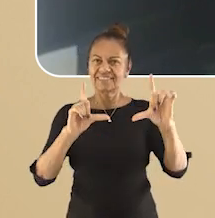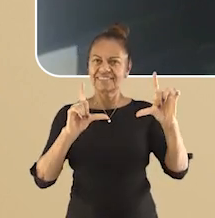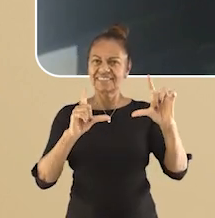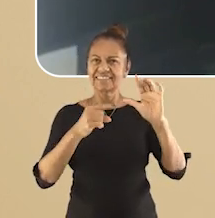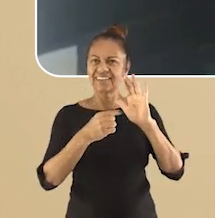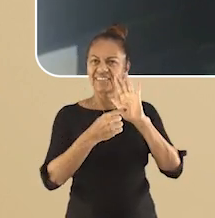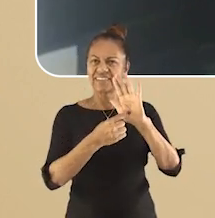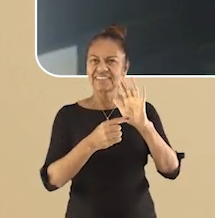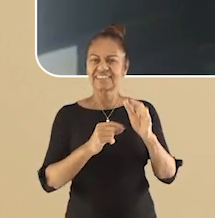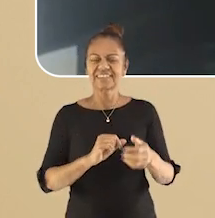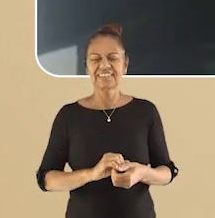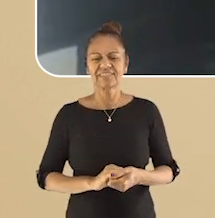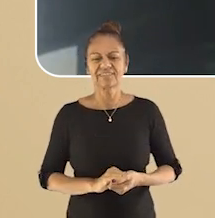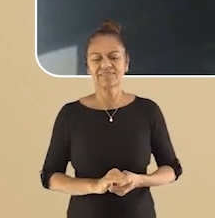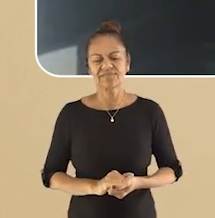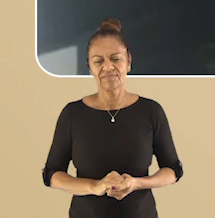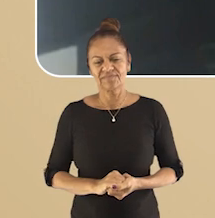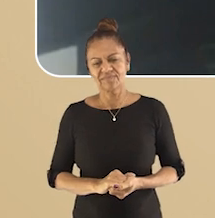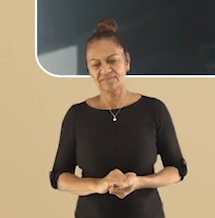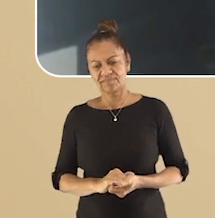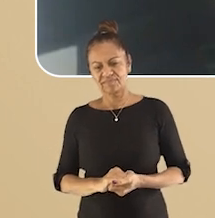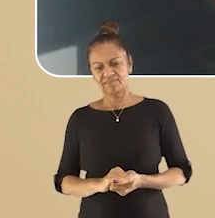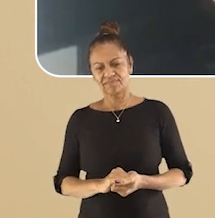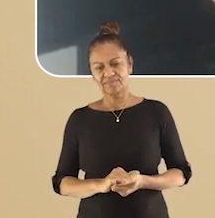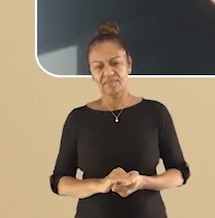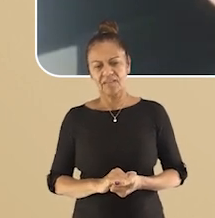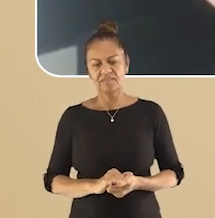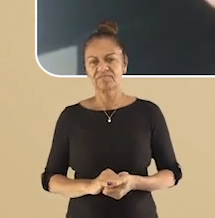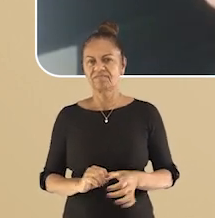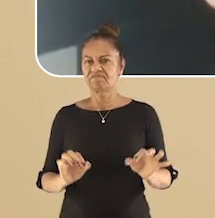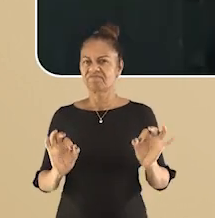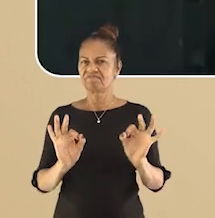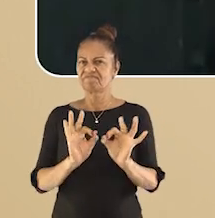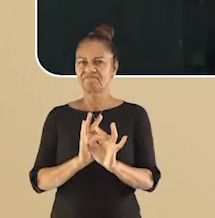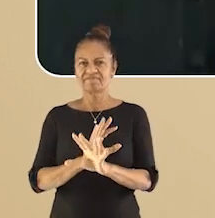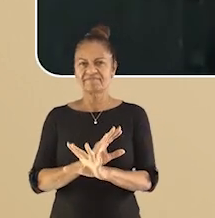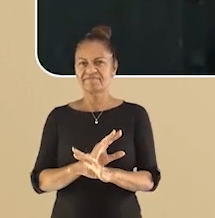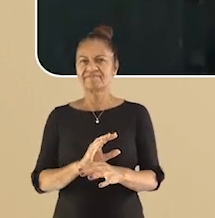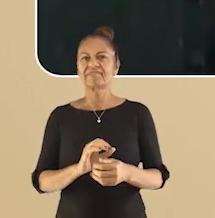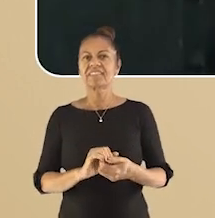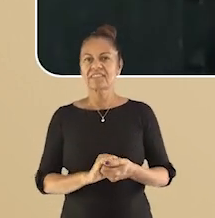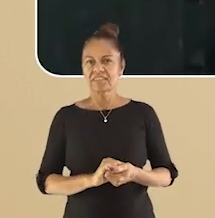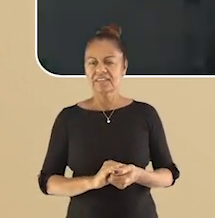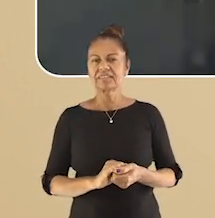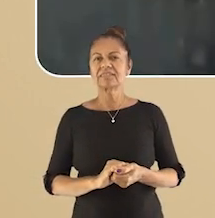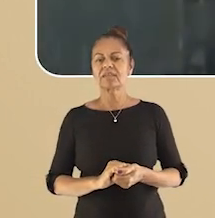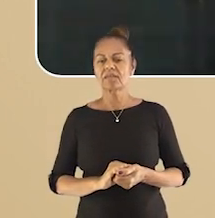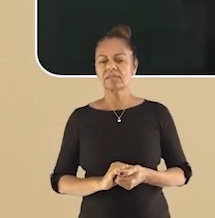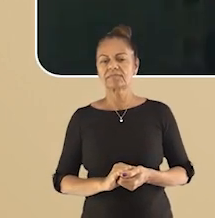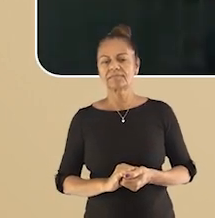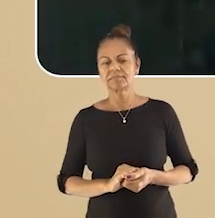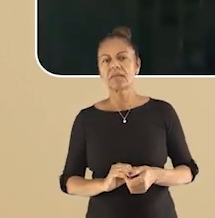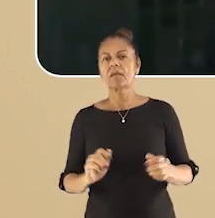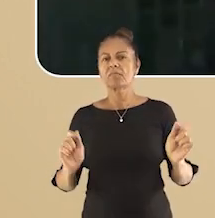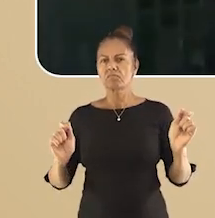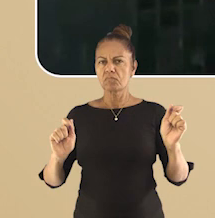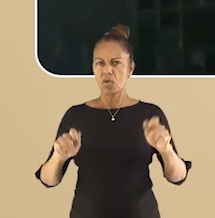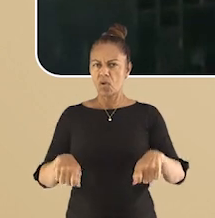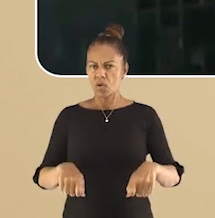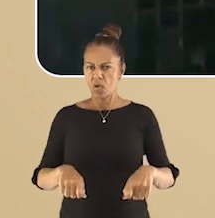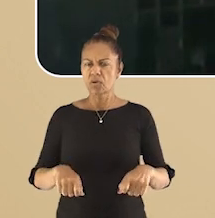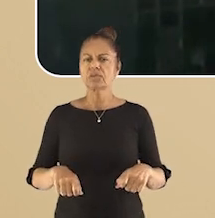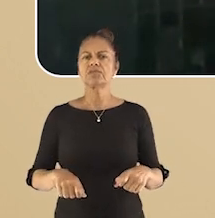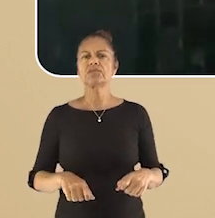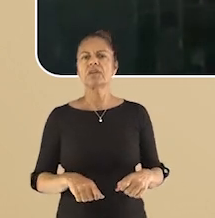Depois de pronto, pegue aquela plantinha que precisa ser nutrida e regue com o